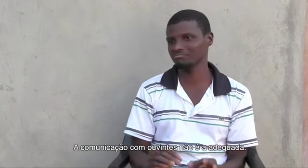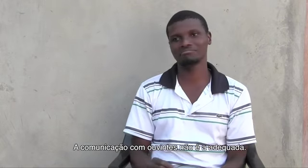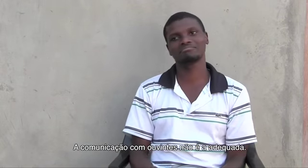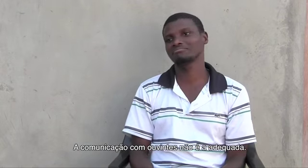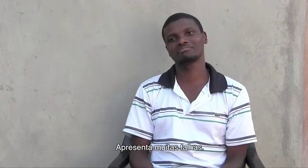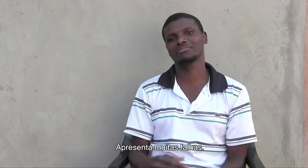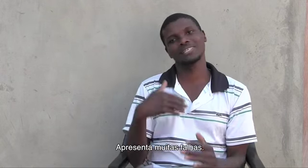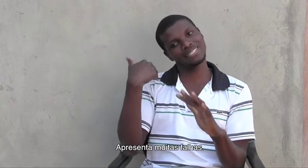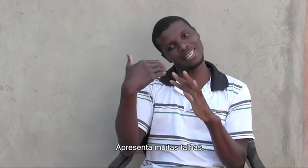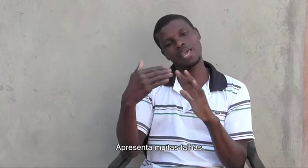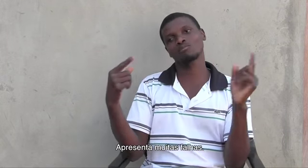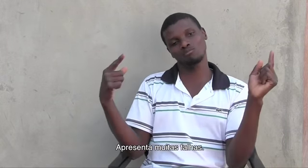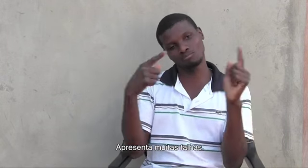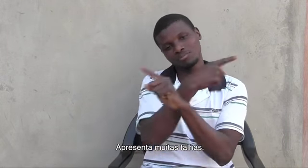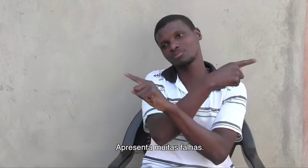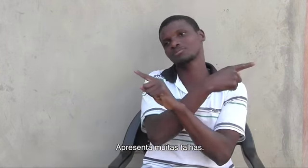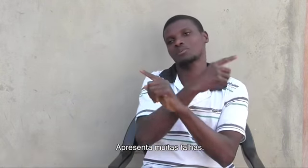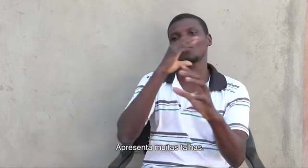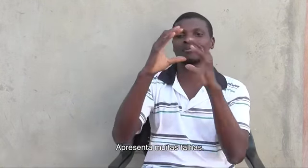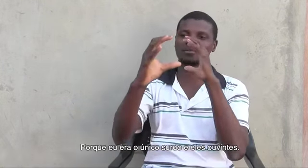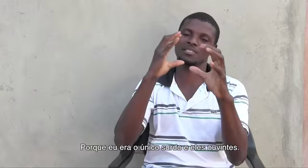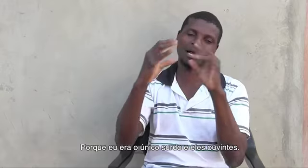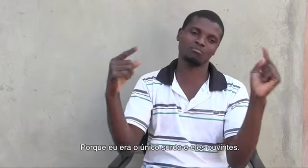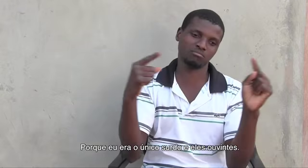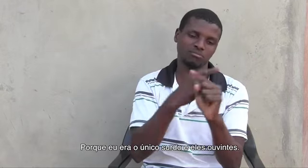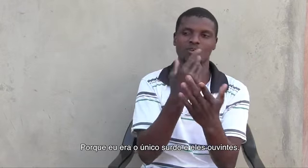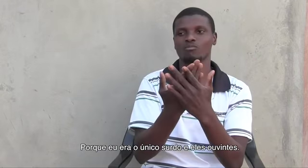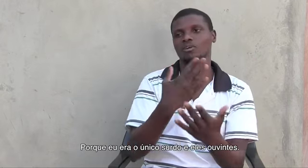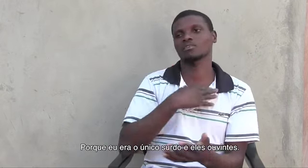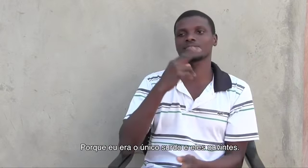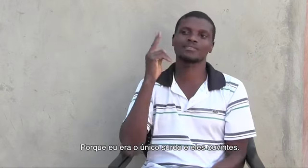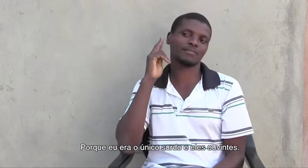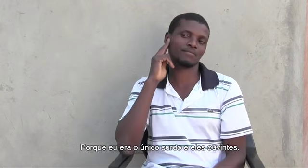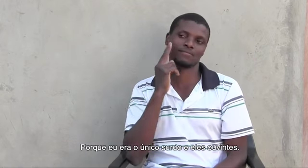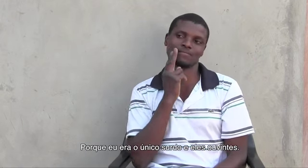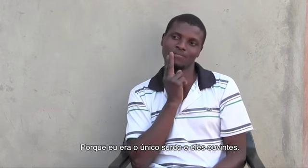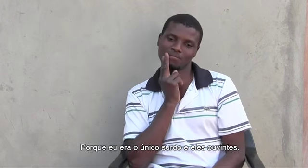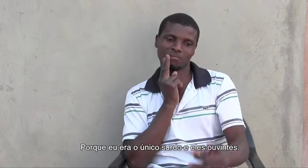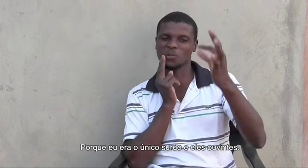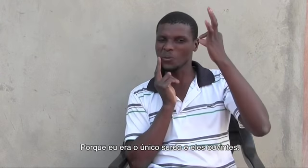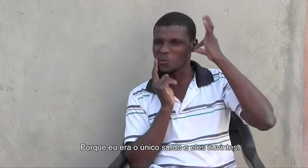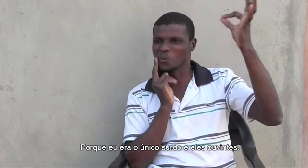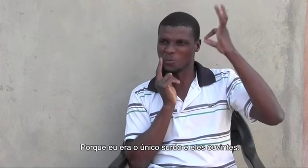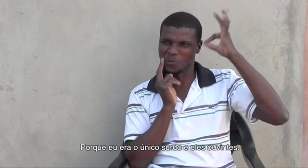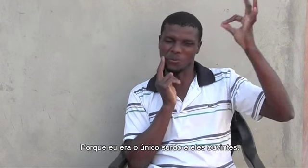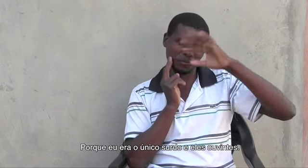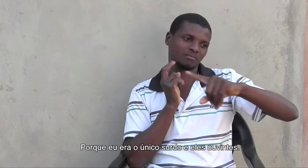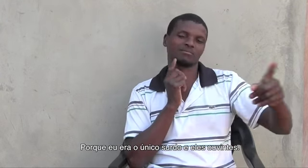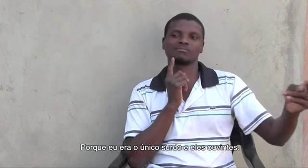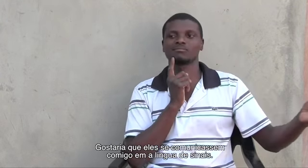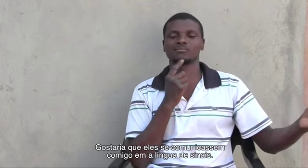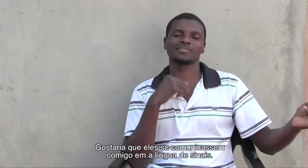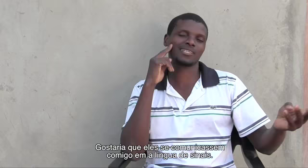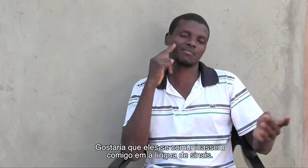adequada. Apresenta muitas falhas. Porque eu era o único surdo e eles ouvintes.